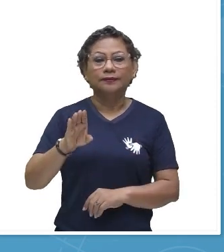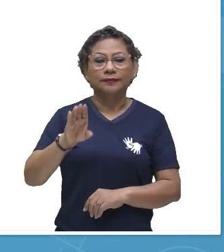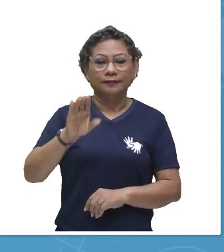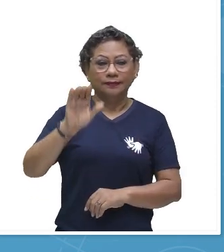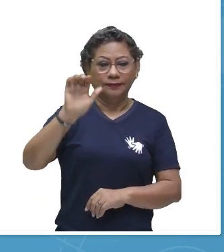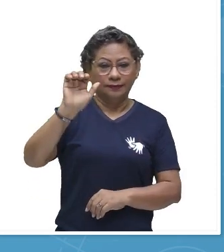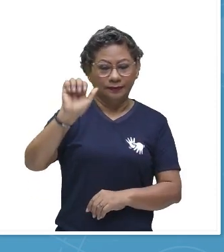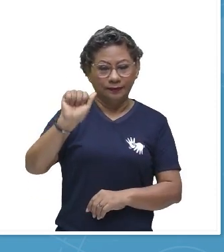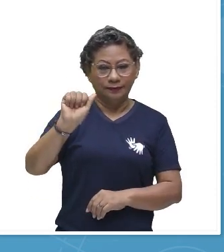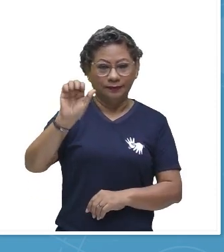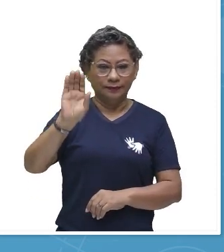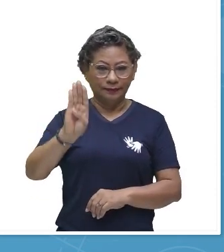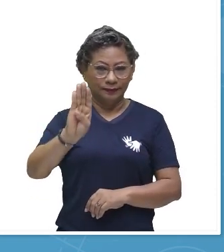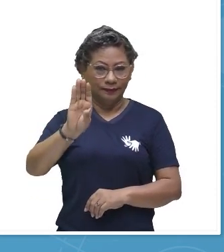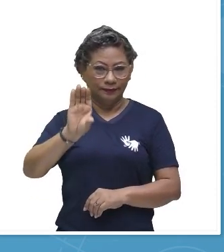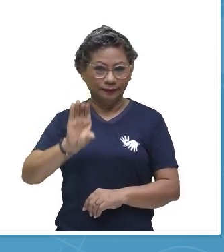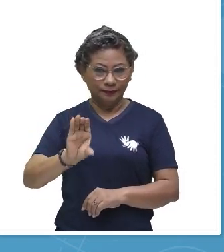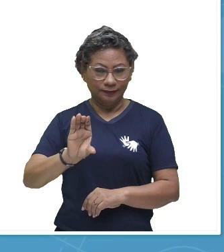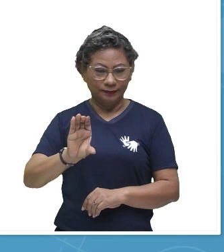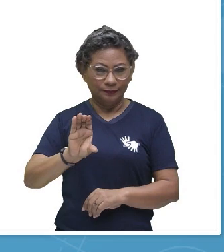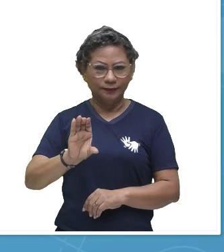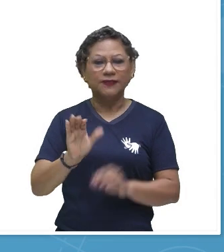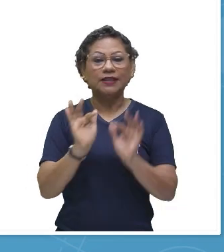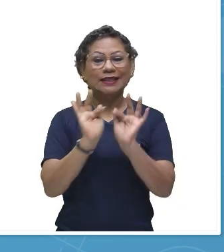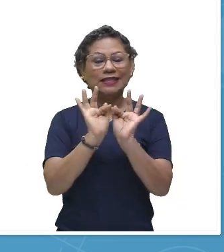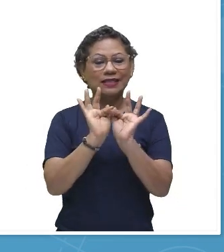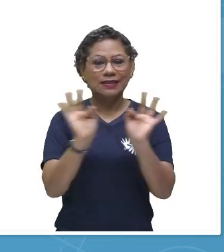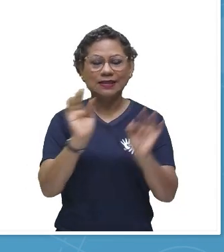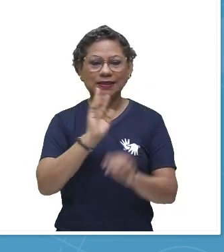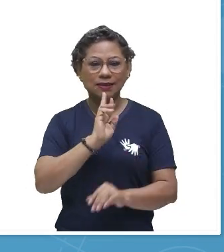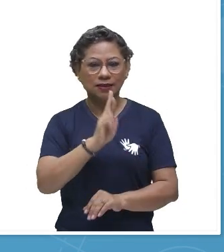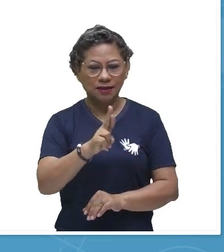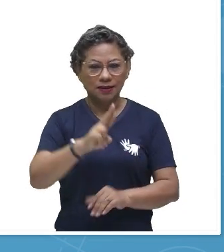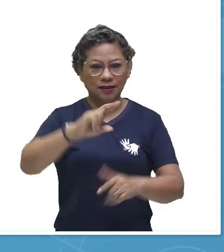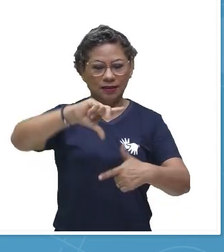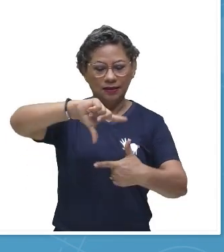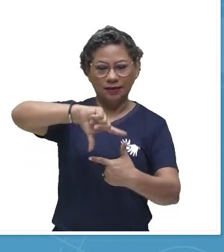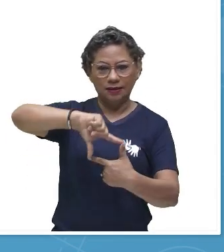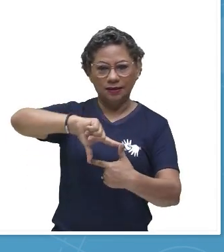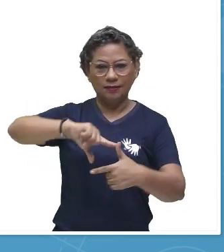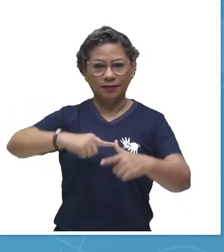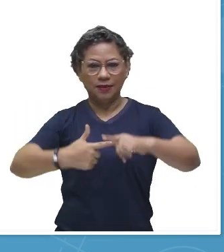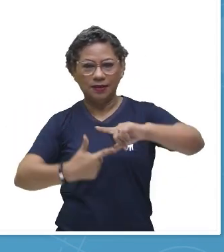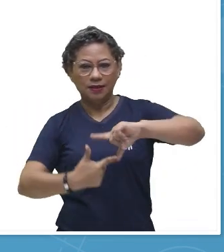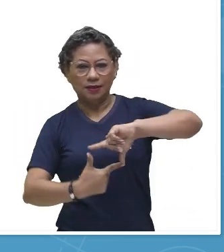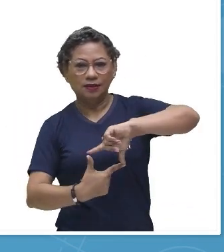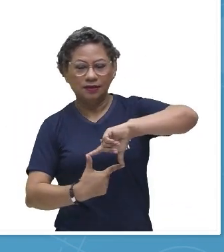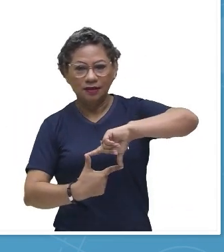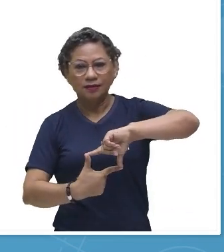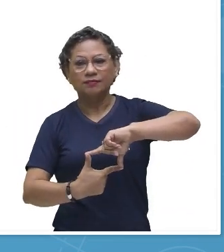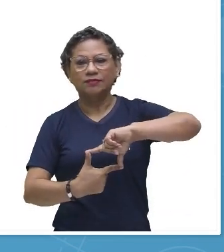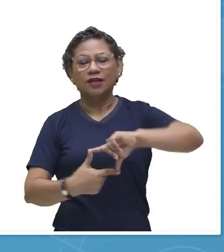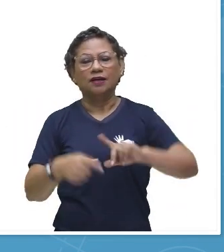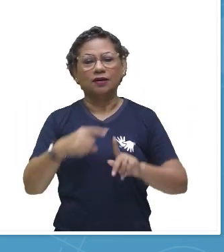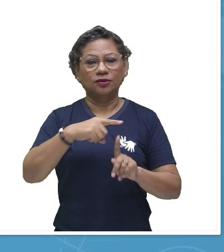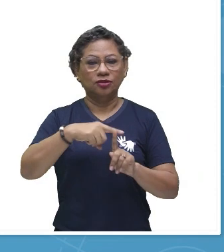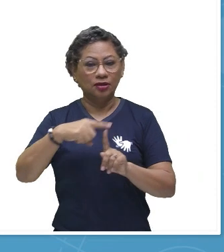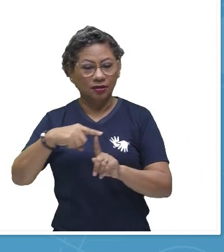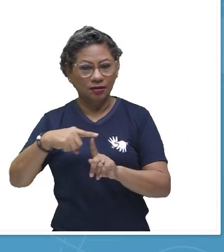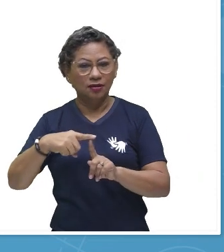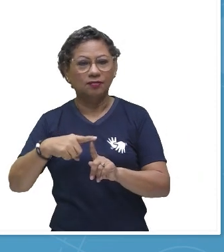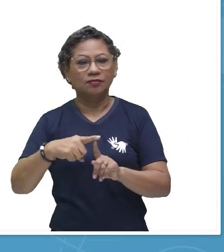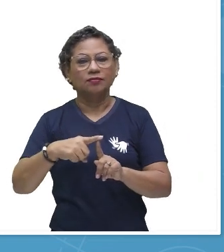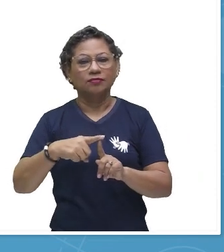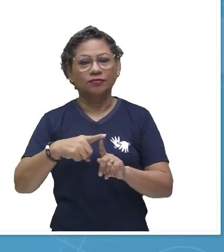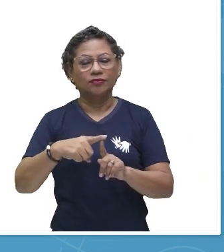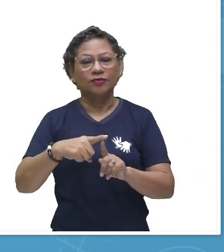como eu falei, são conceitos primitivos da geometria de retas e a classificação delas em relação